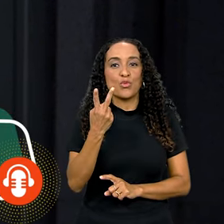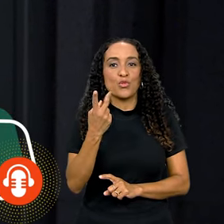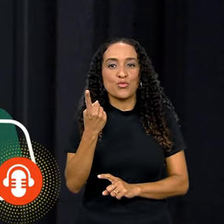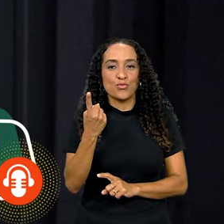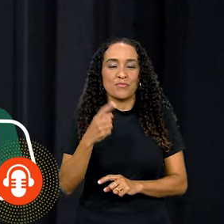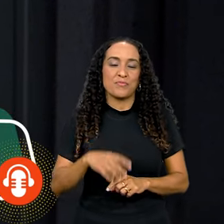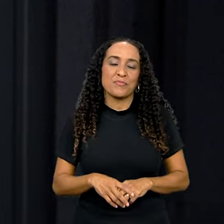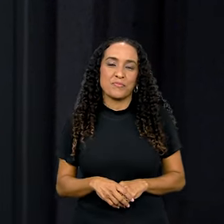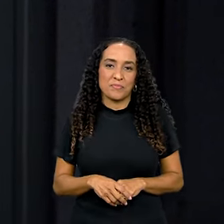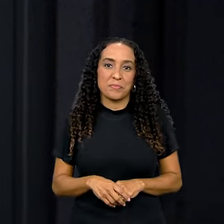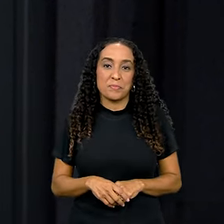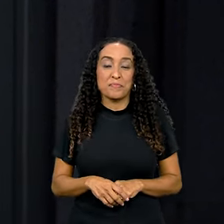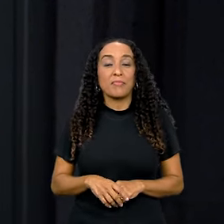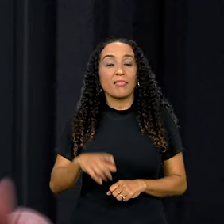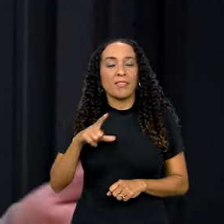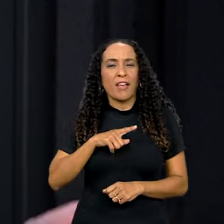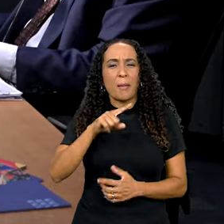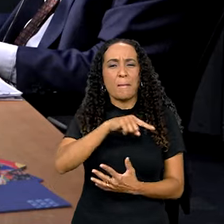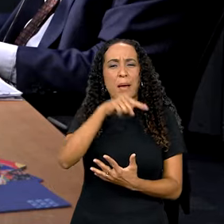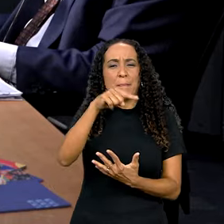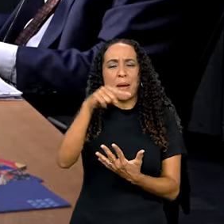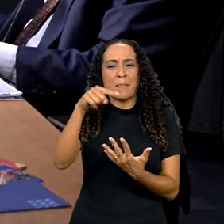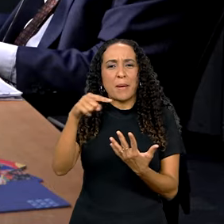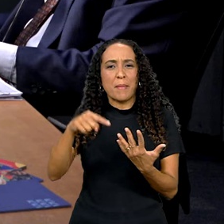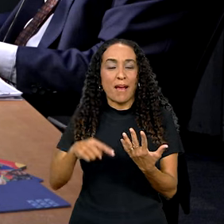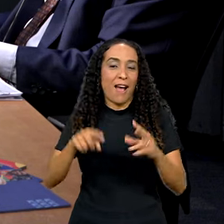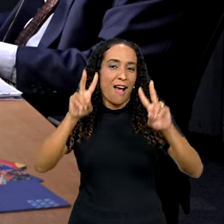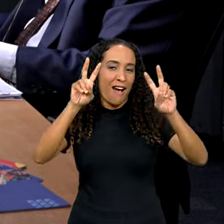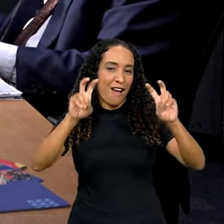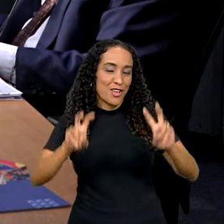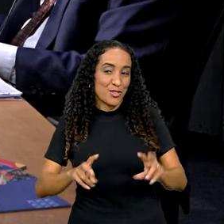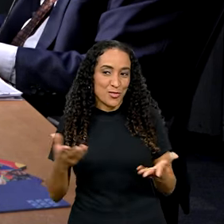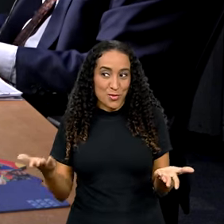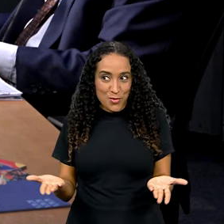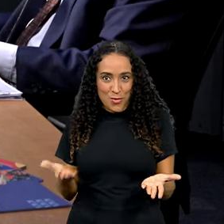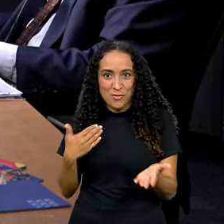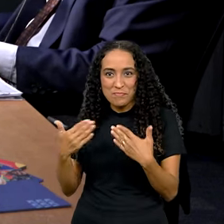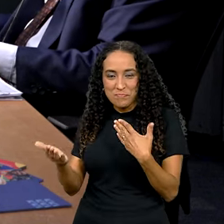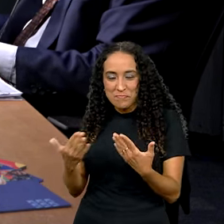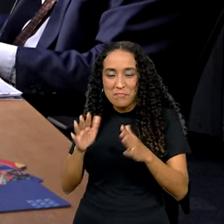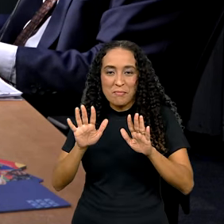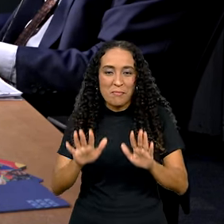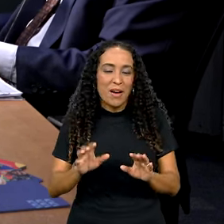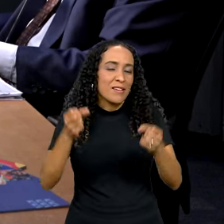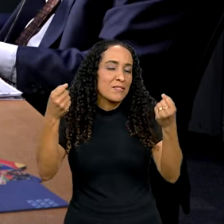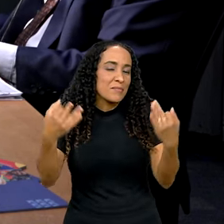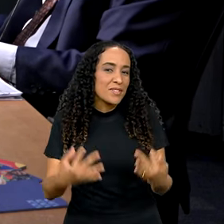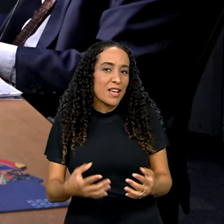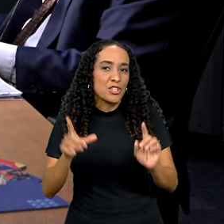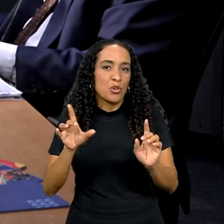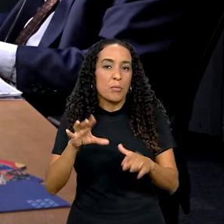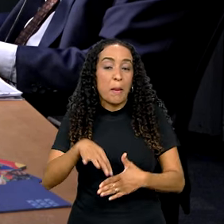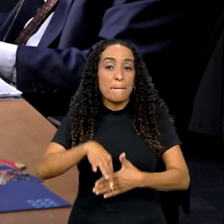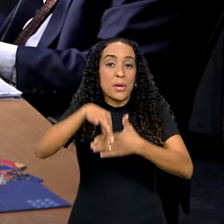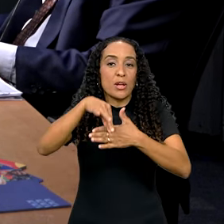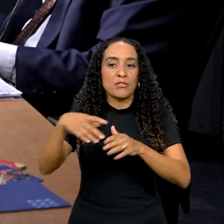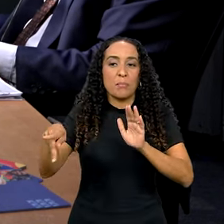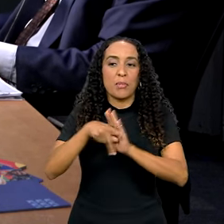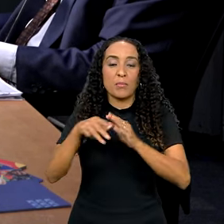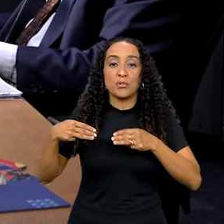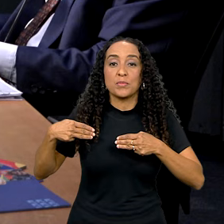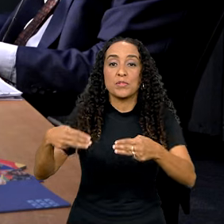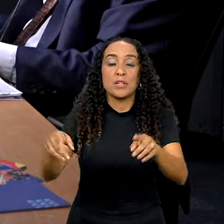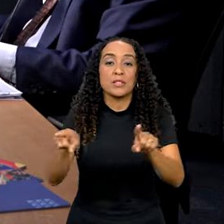12 1 nós temos inúmeros assuntos para tratar com o senhor Ministro mas a gente quer falar sobre a prioridade do